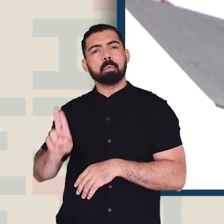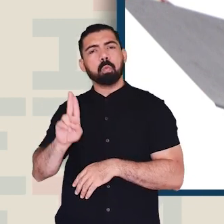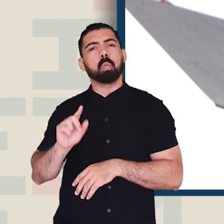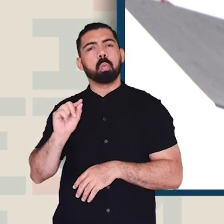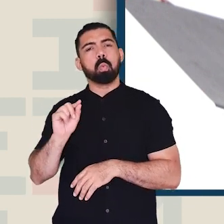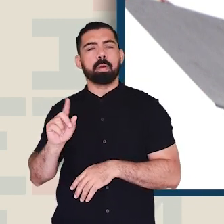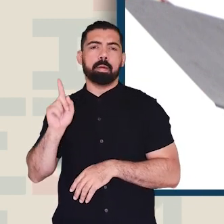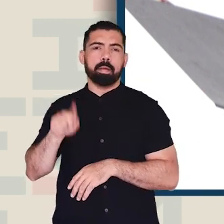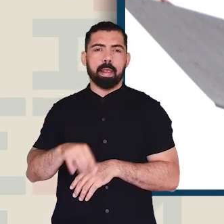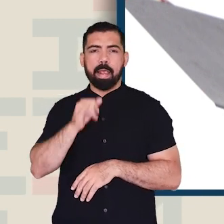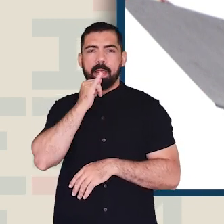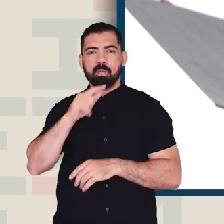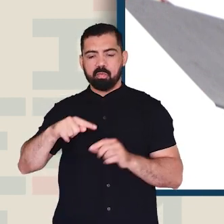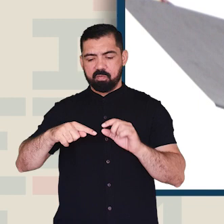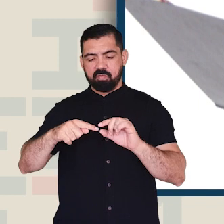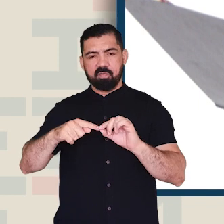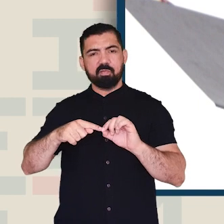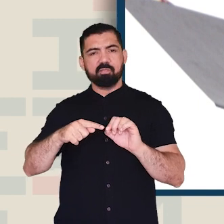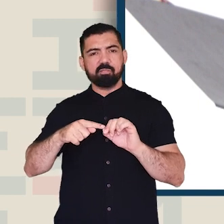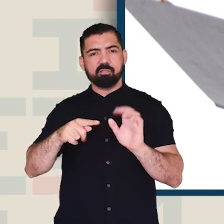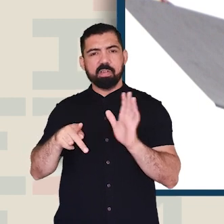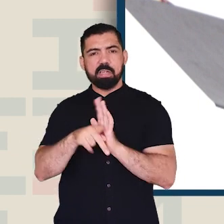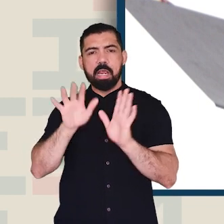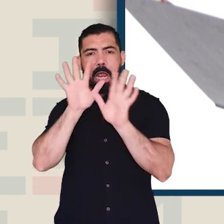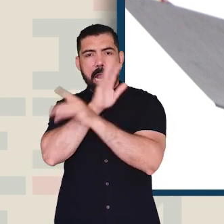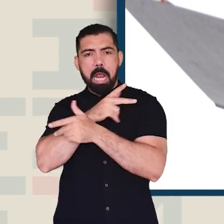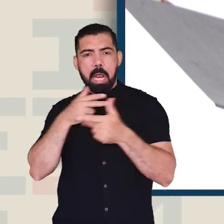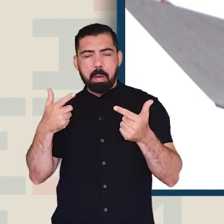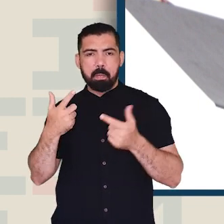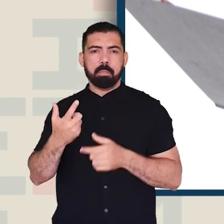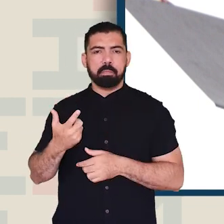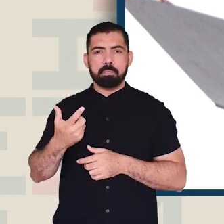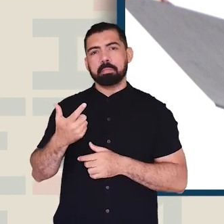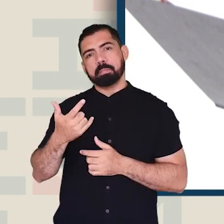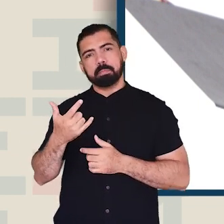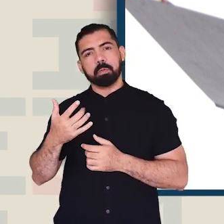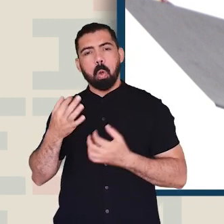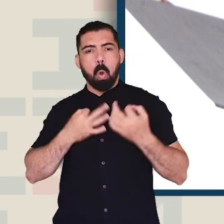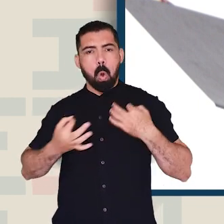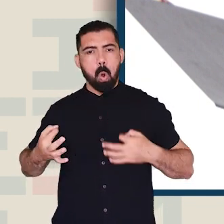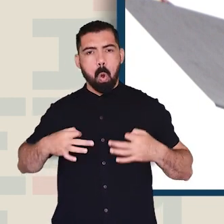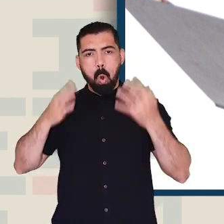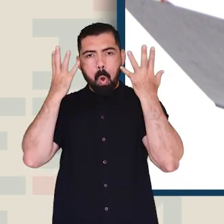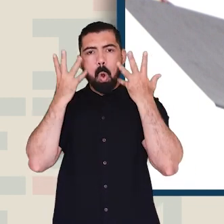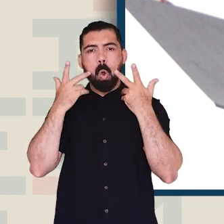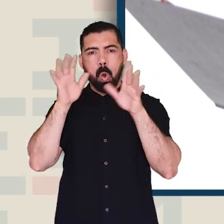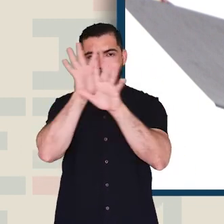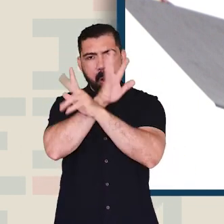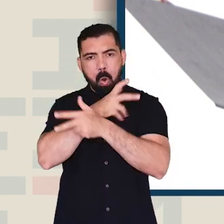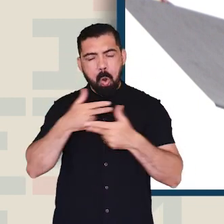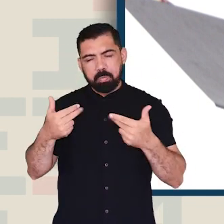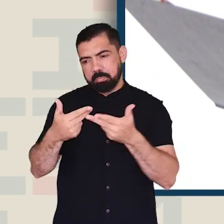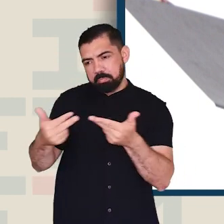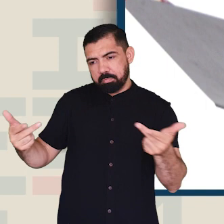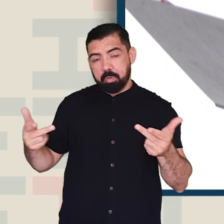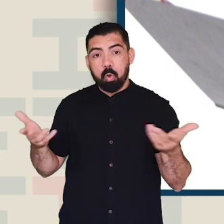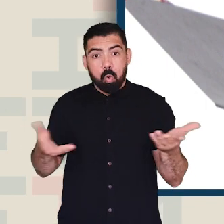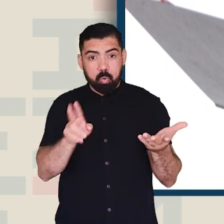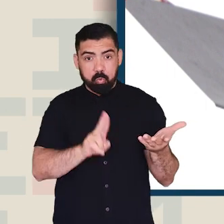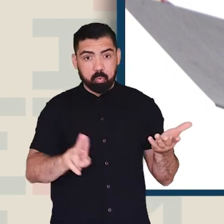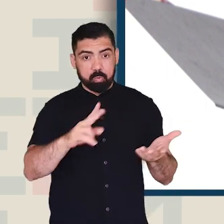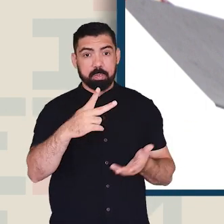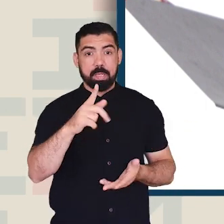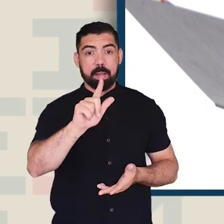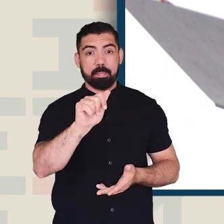algum animal, né? E de osso, e várias coisas, e depois agora, ultimamente, é material plástico, né? Então